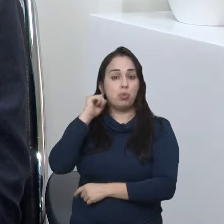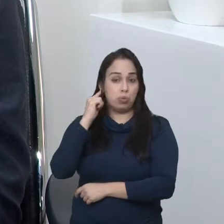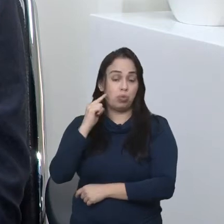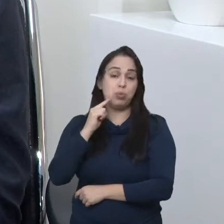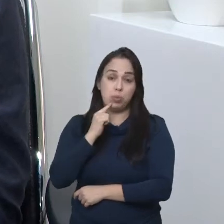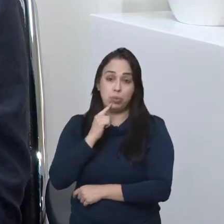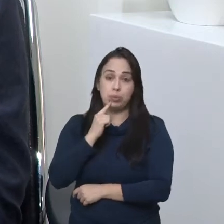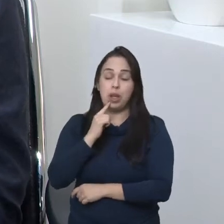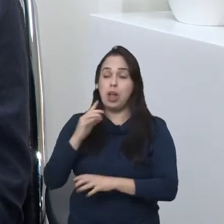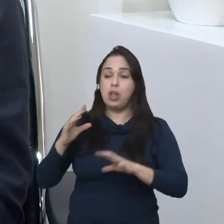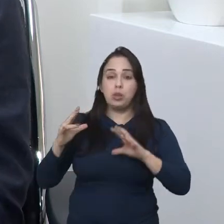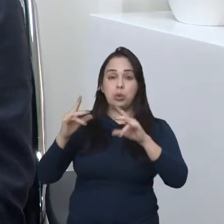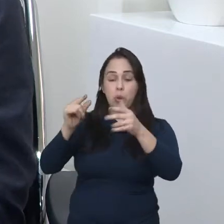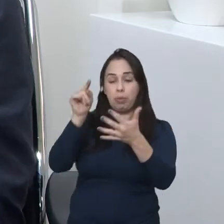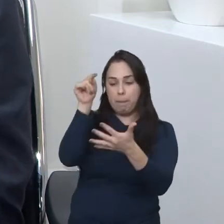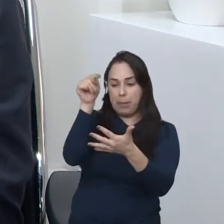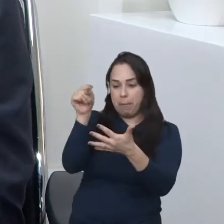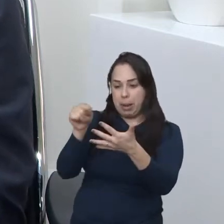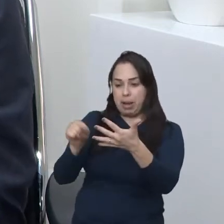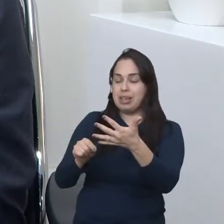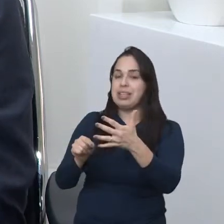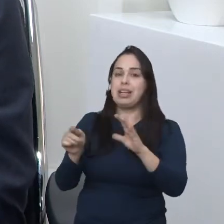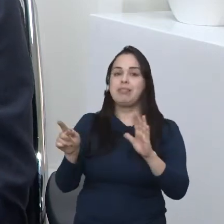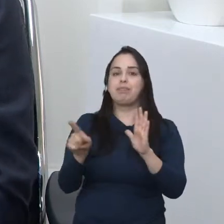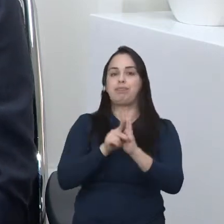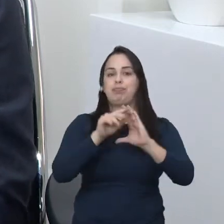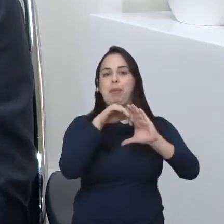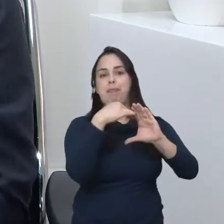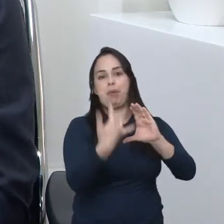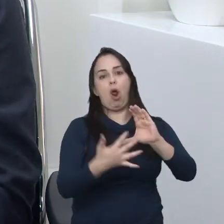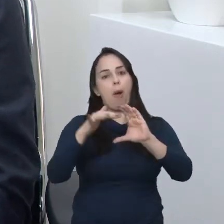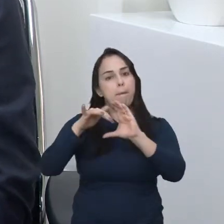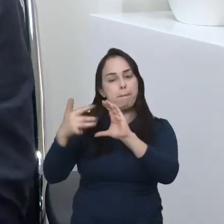a auditiva. Todas essas deficiências têm